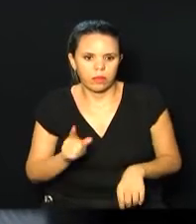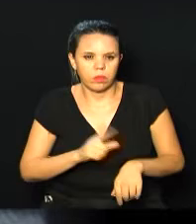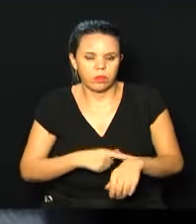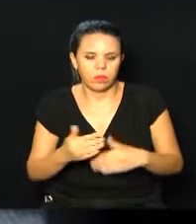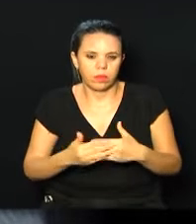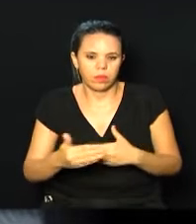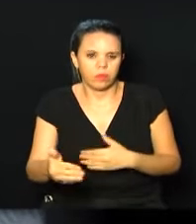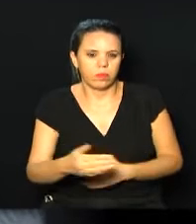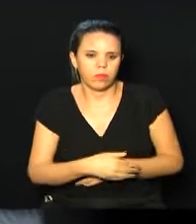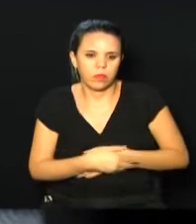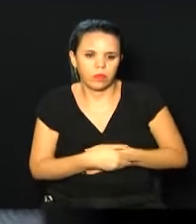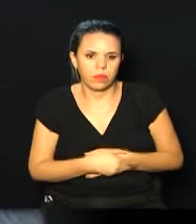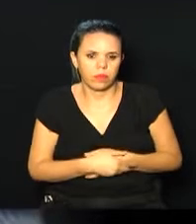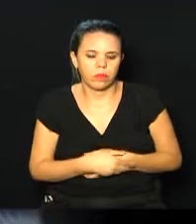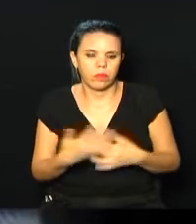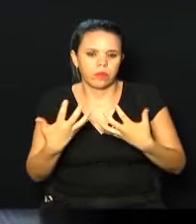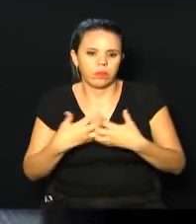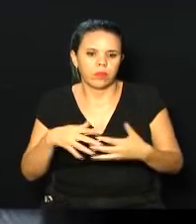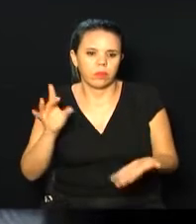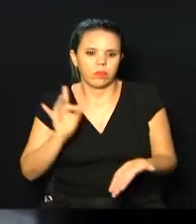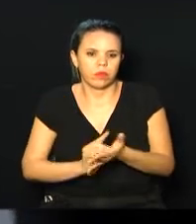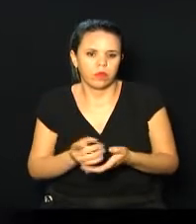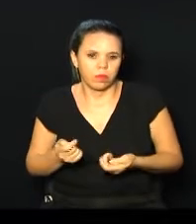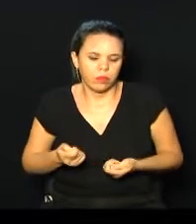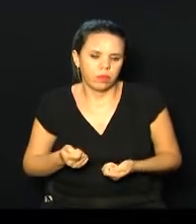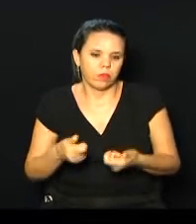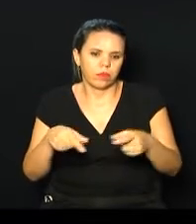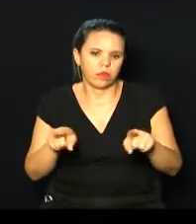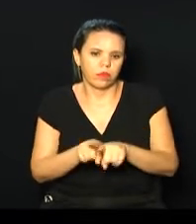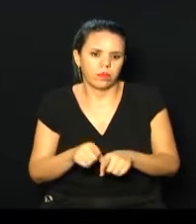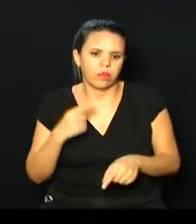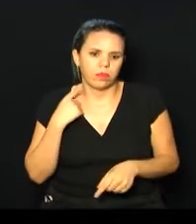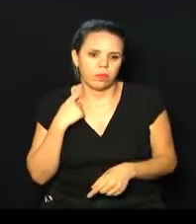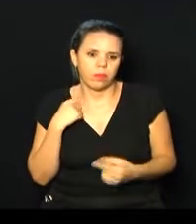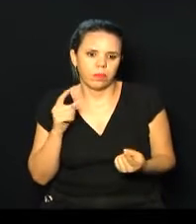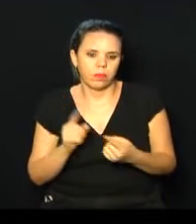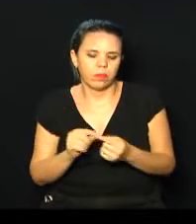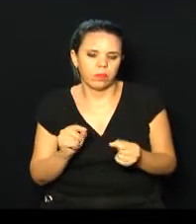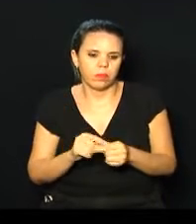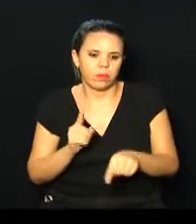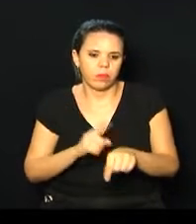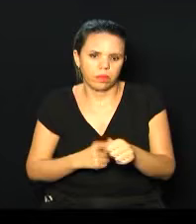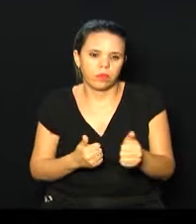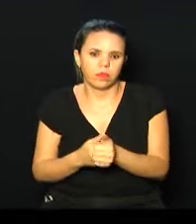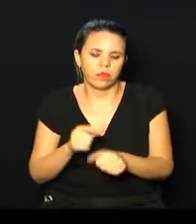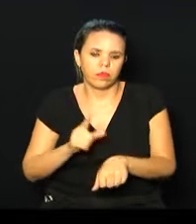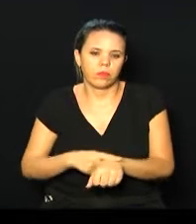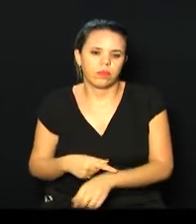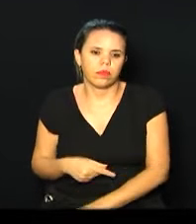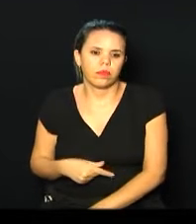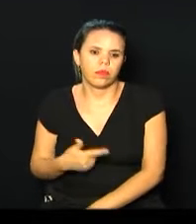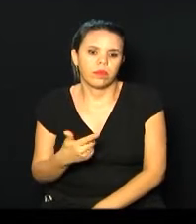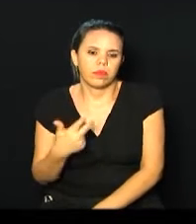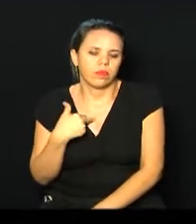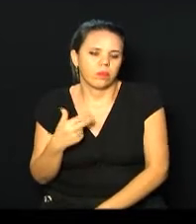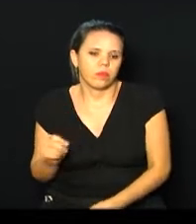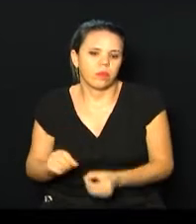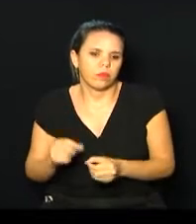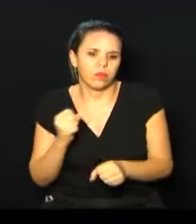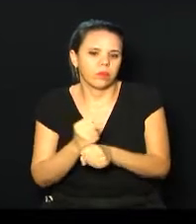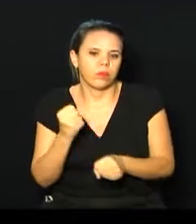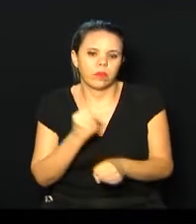prazo e o efeito benéfico também vai ser sentido a médio e longo prazo. Não tem como você fazer uma obra